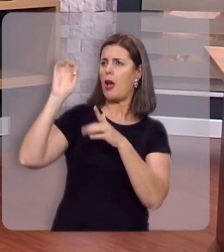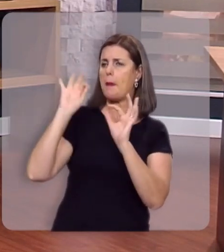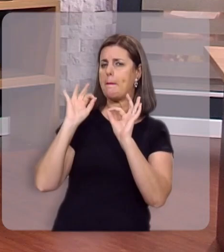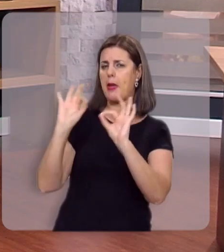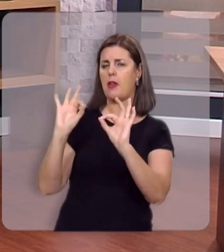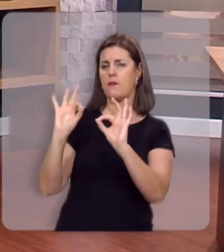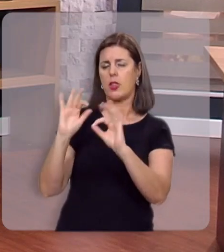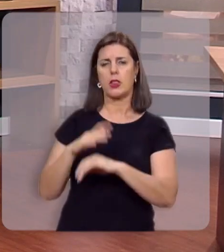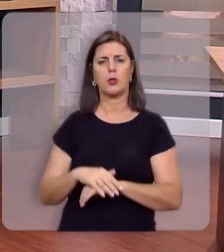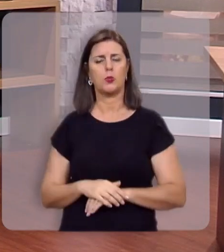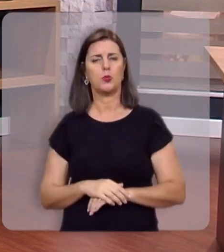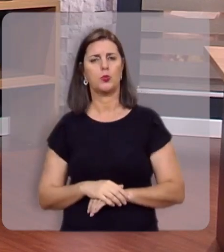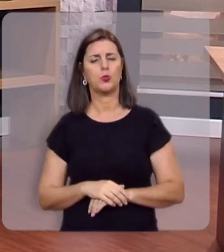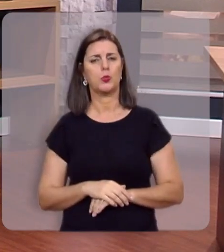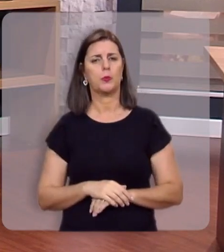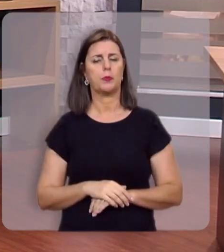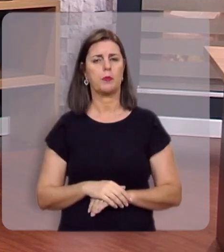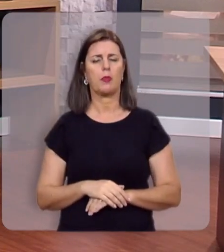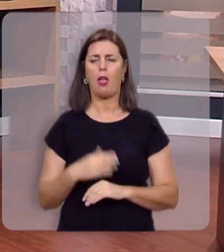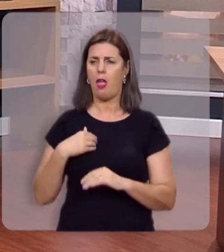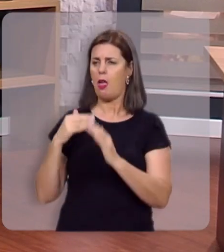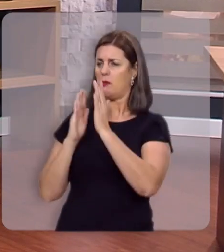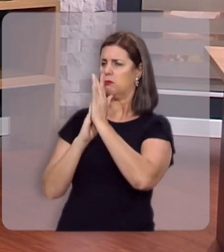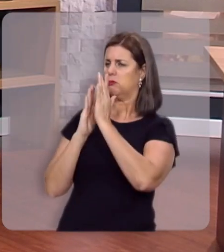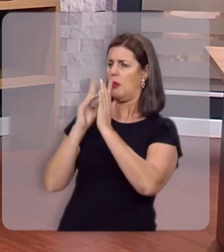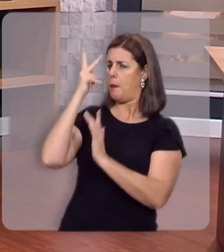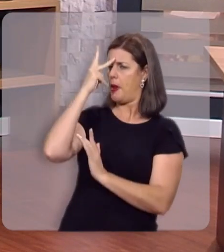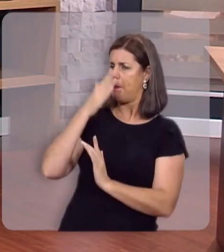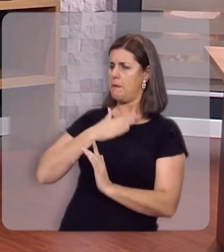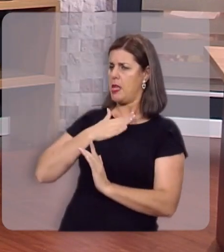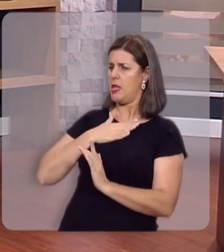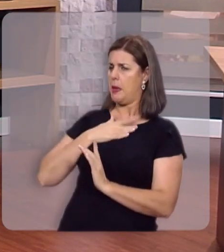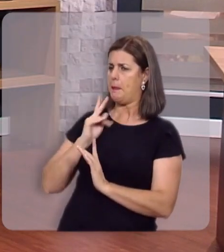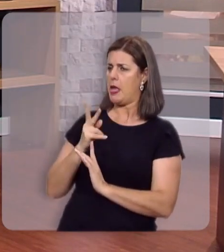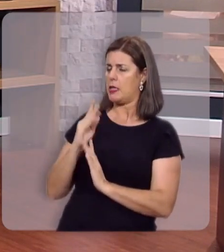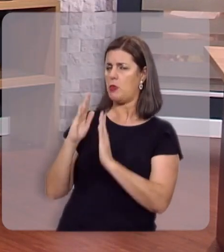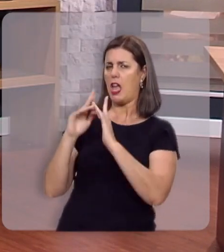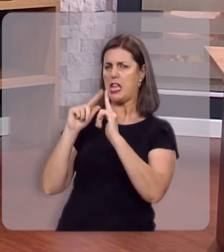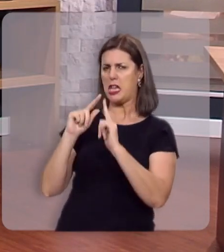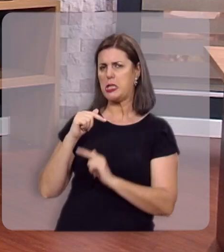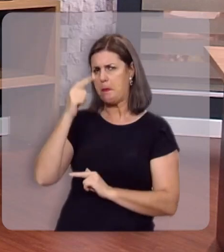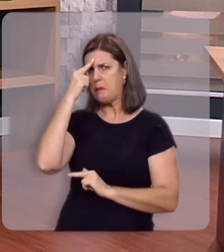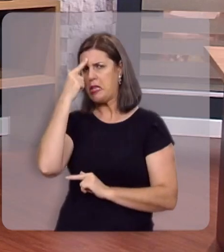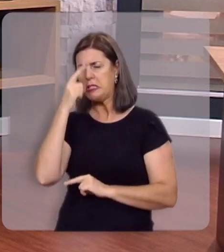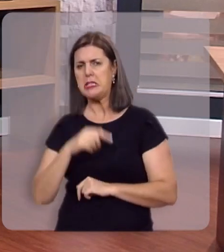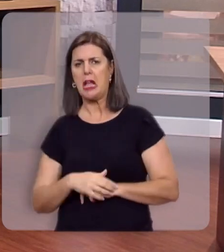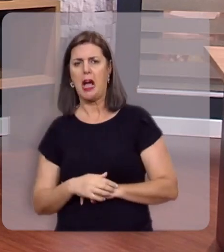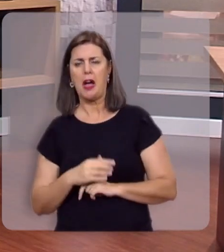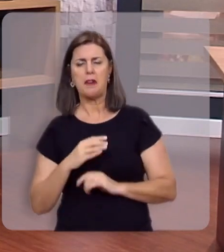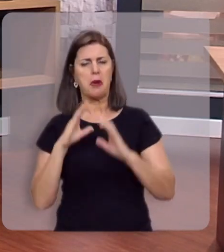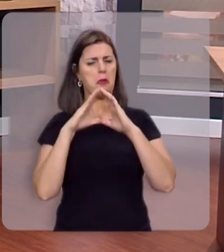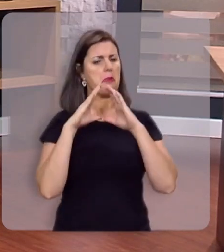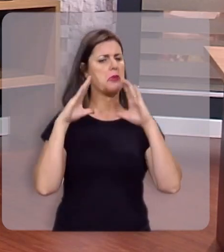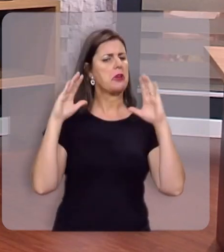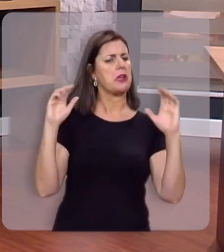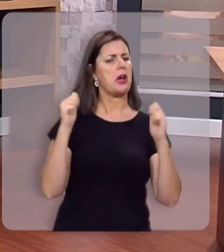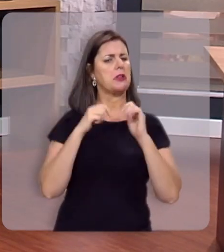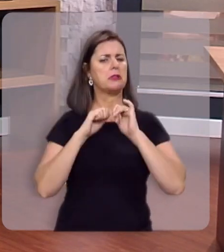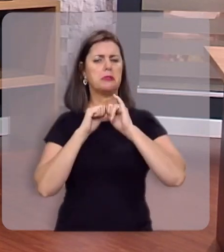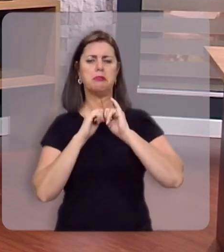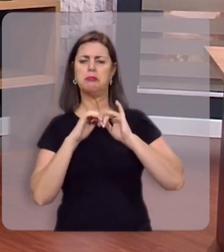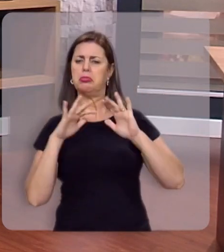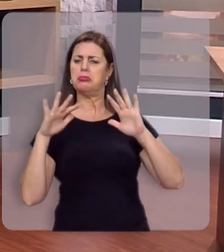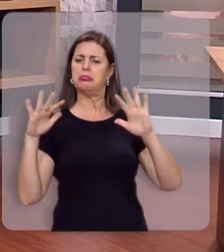si mesma. Ela batia palmas para ela mesma. Ela fazia um grande coral de